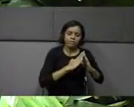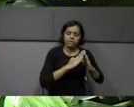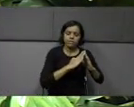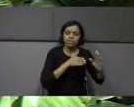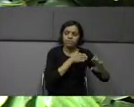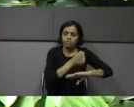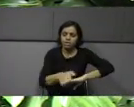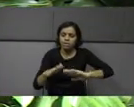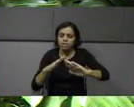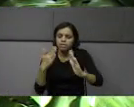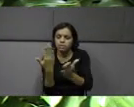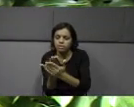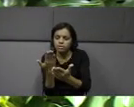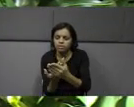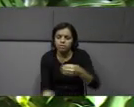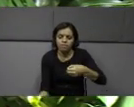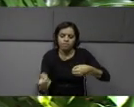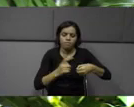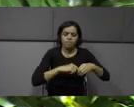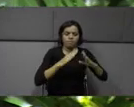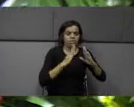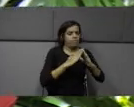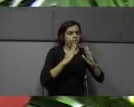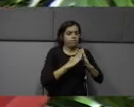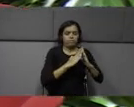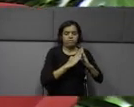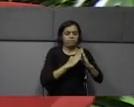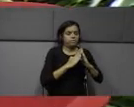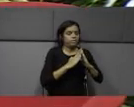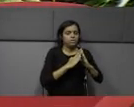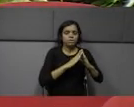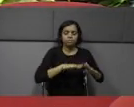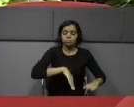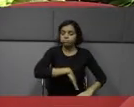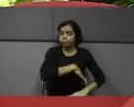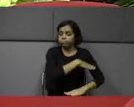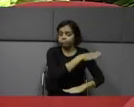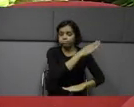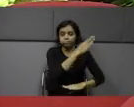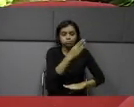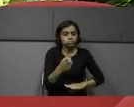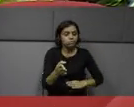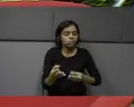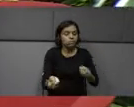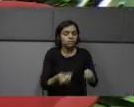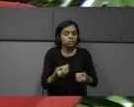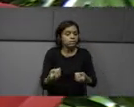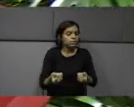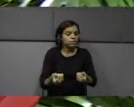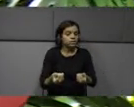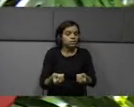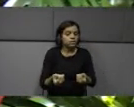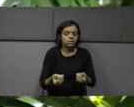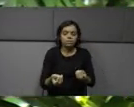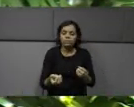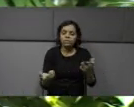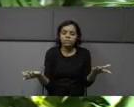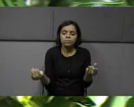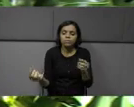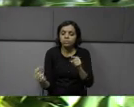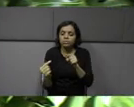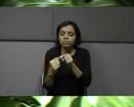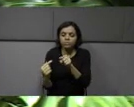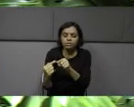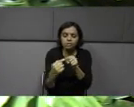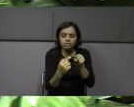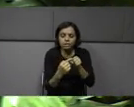enclausura ante ela passa toda sua vida tentando o uns encaixar nessa cidade ea nossa